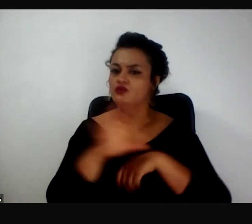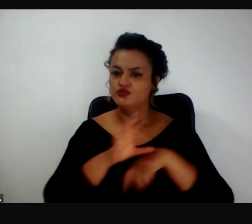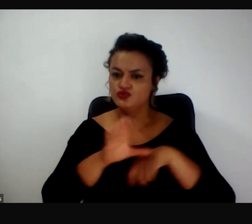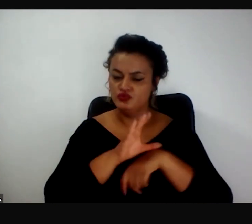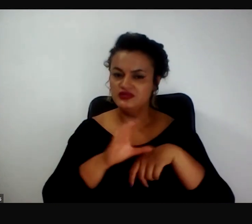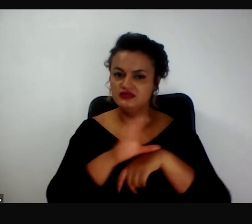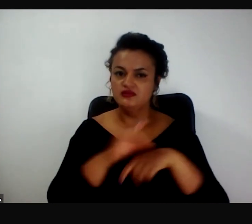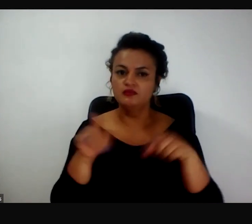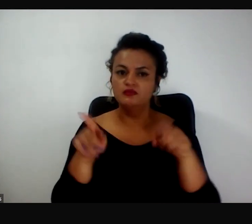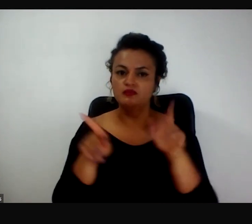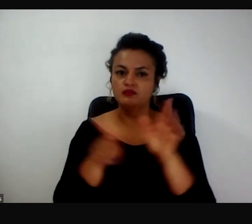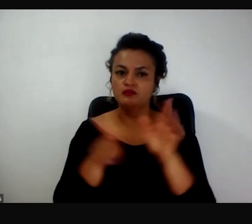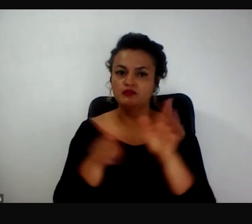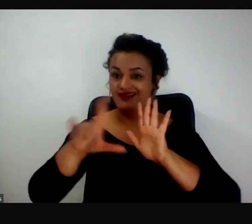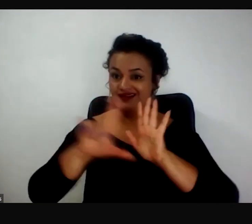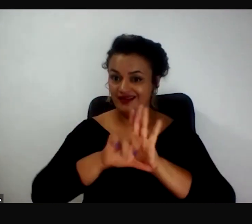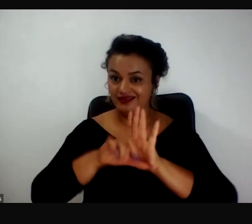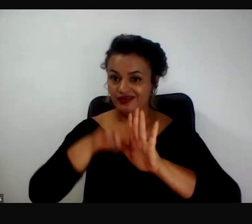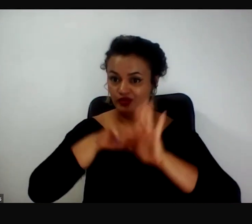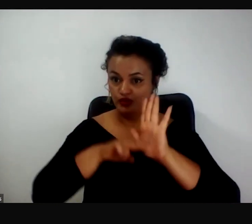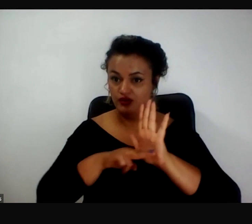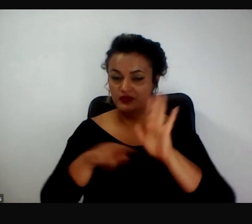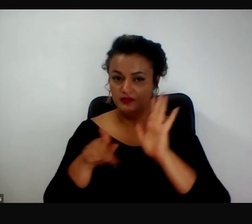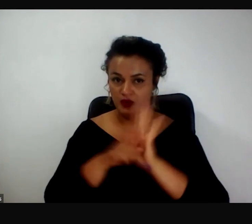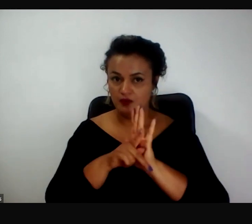lei, norma com valor da lei,